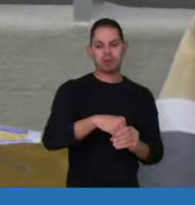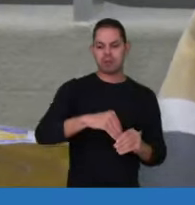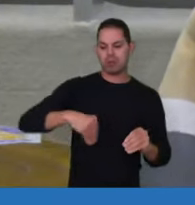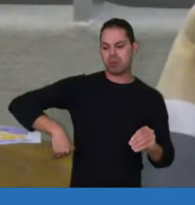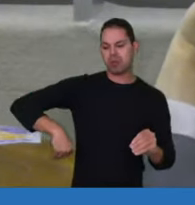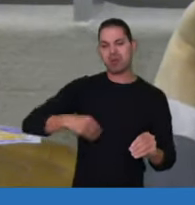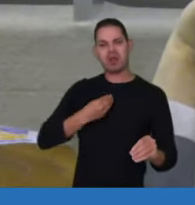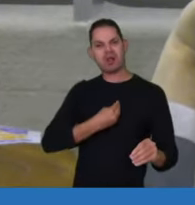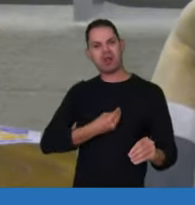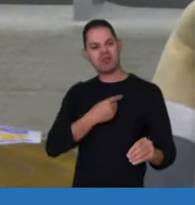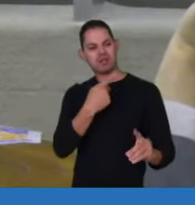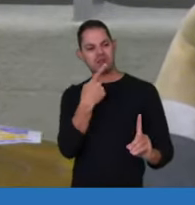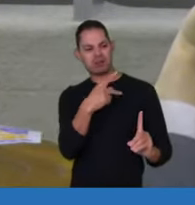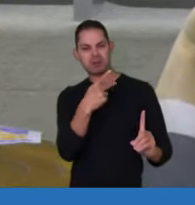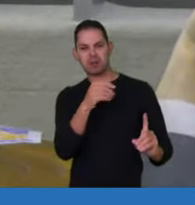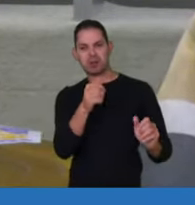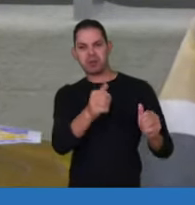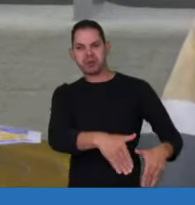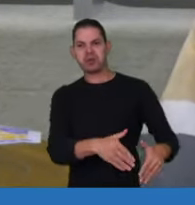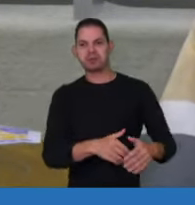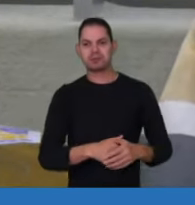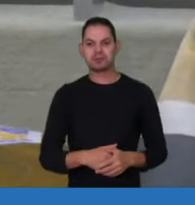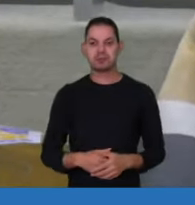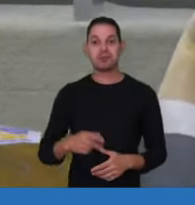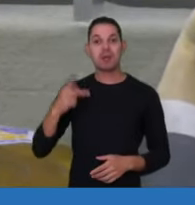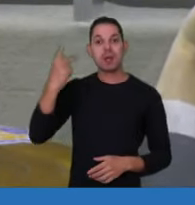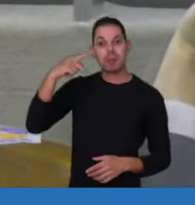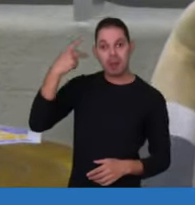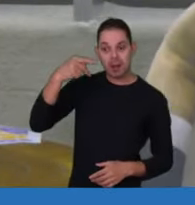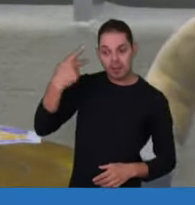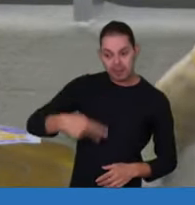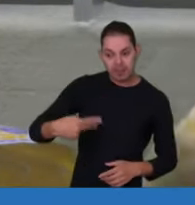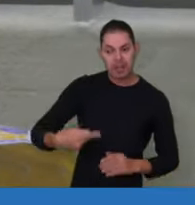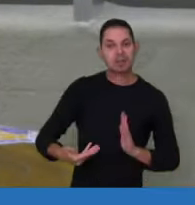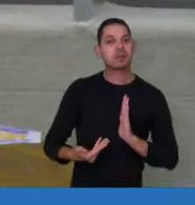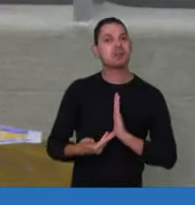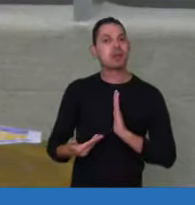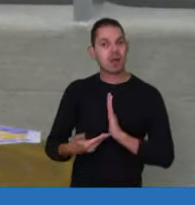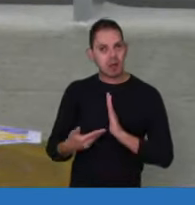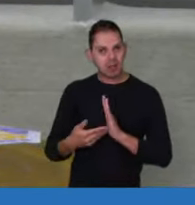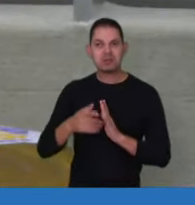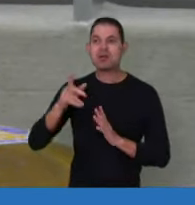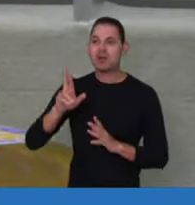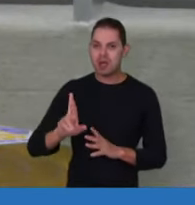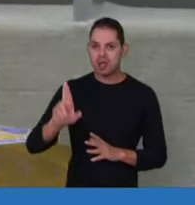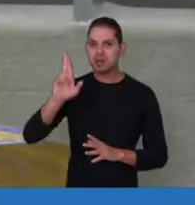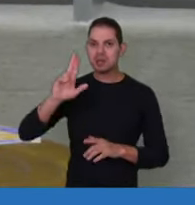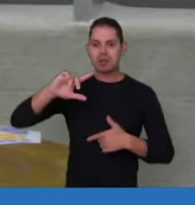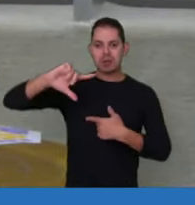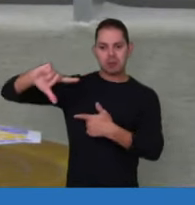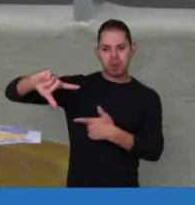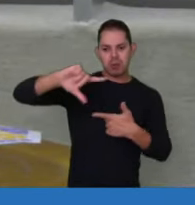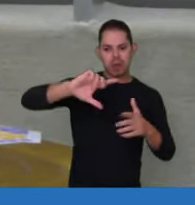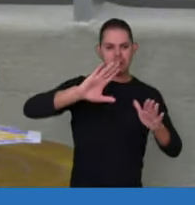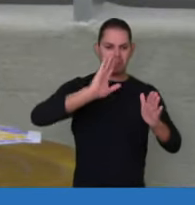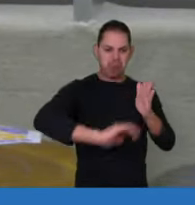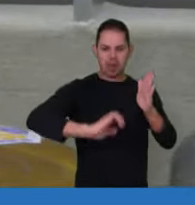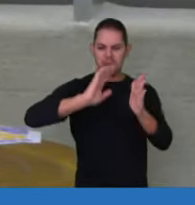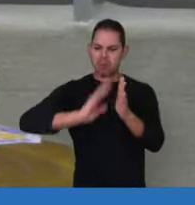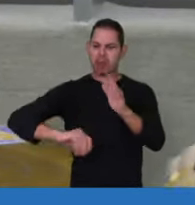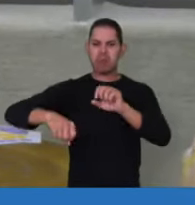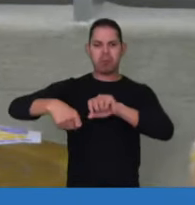Marielle. E nós tivemos parlamentar nesta casa que foi o autor deste outro crime. E